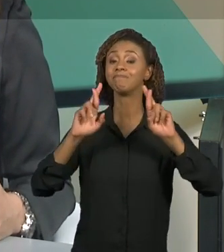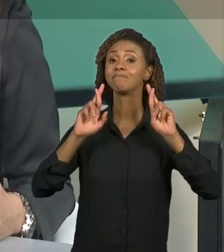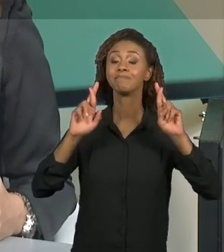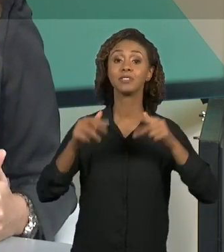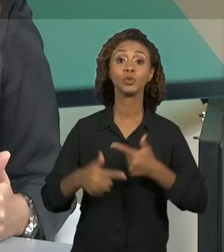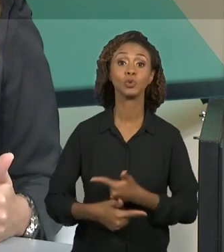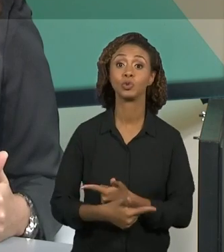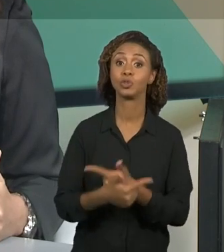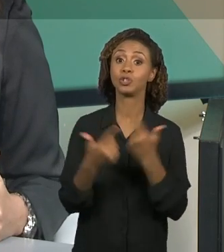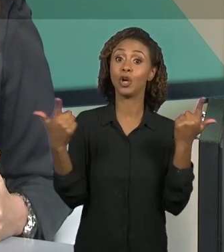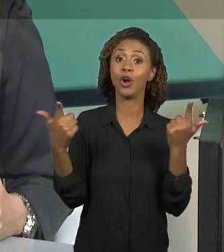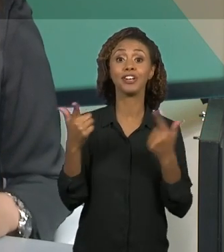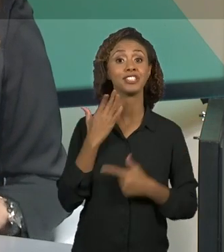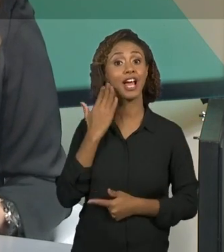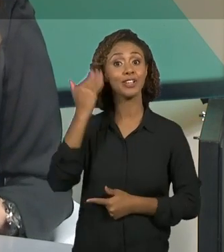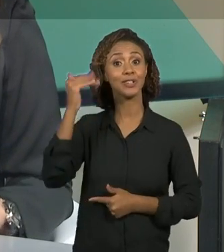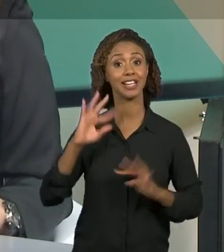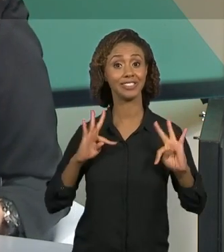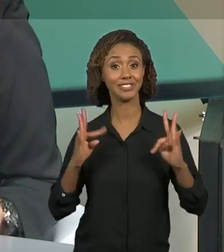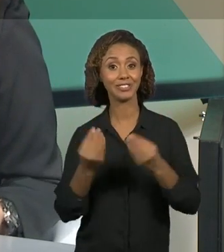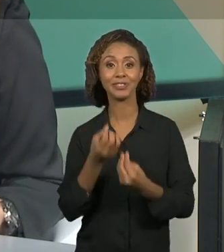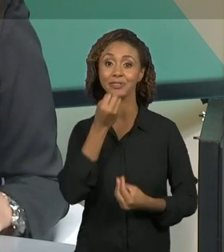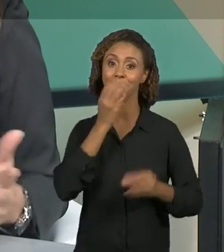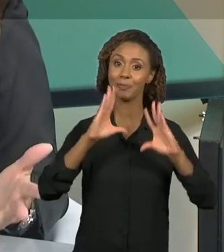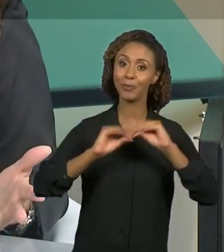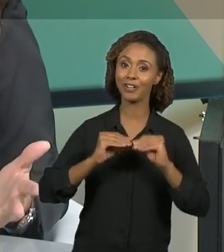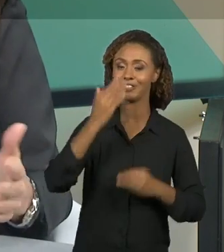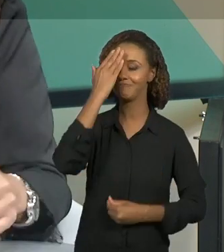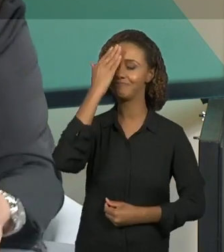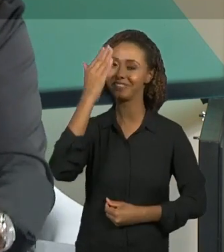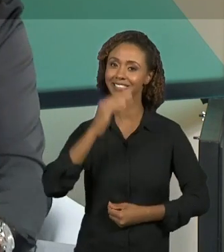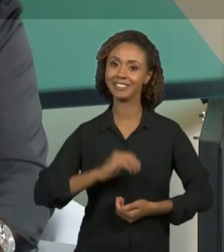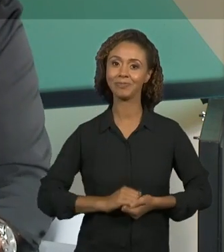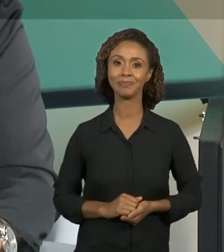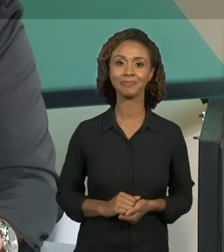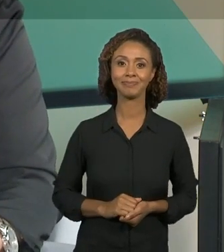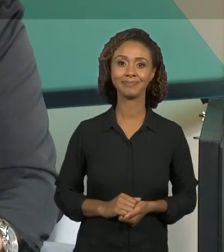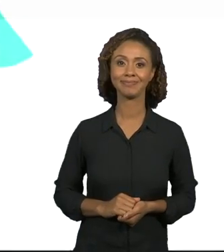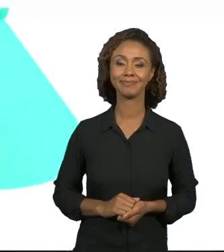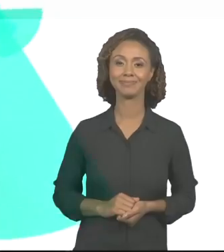sorte nesse curso e sucesso para todos nós boa noite obrigada